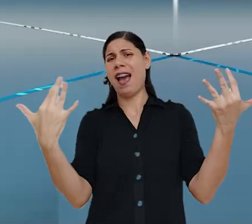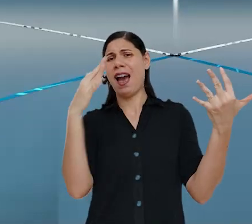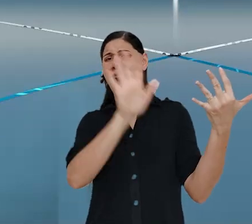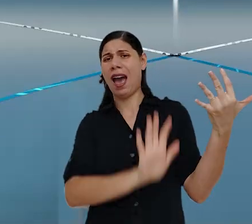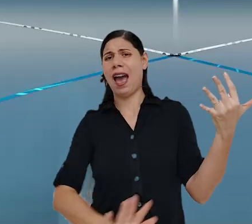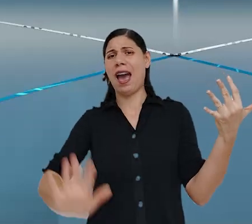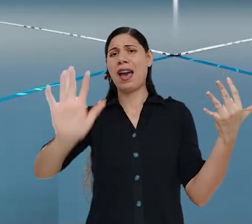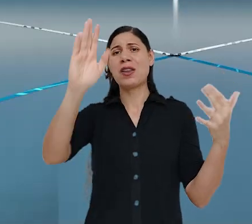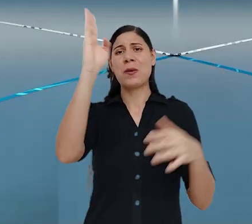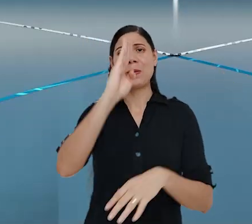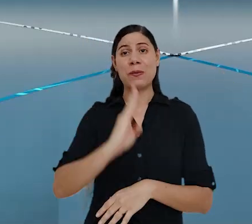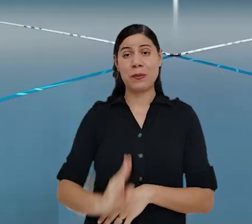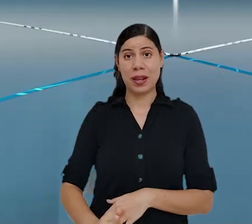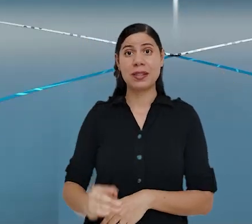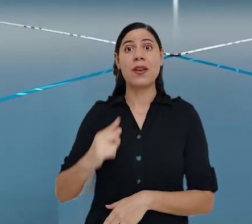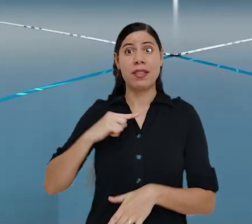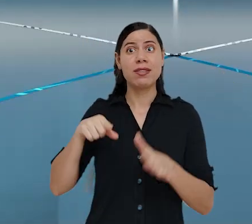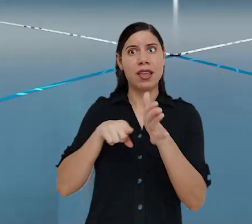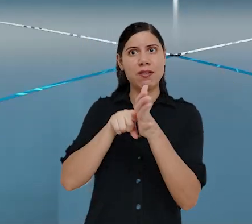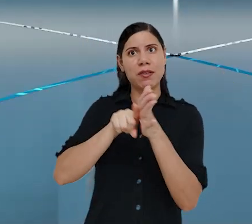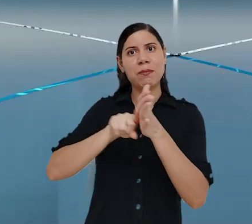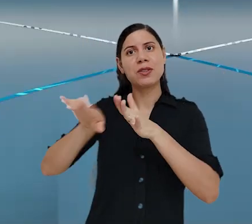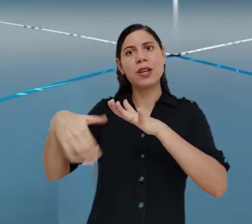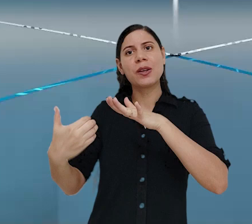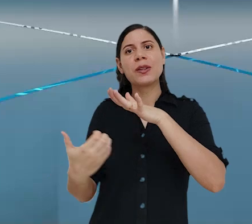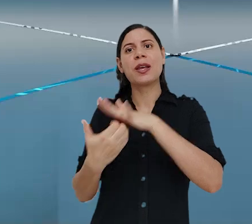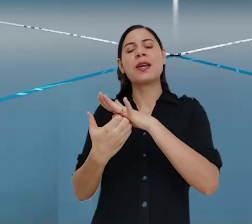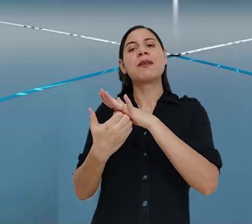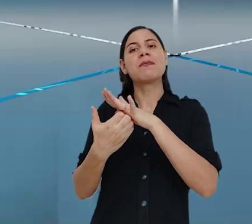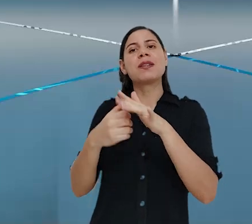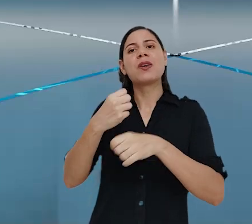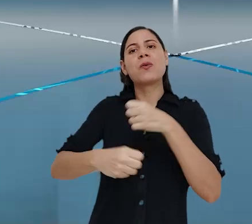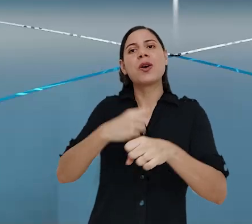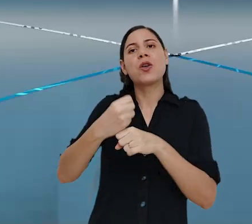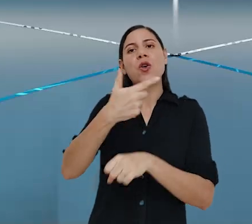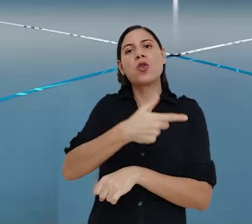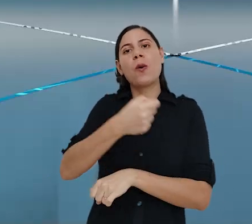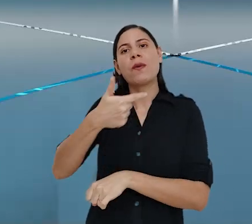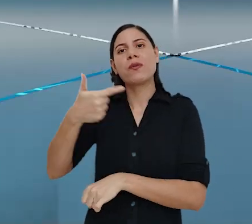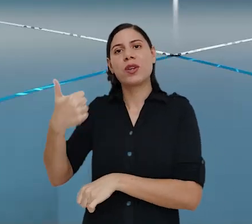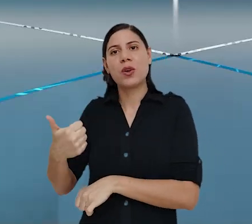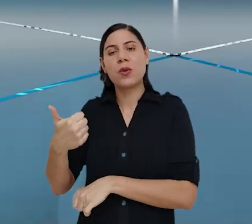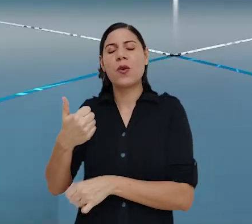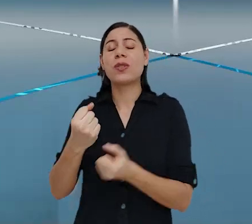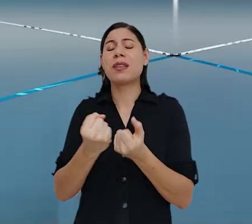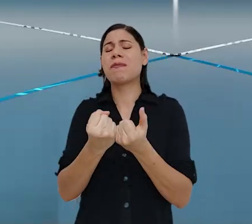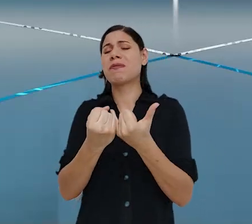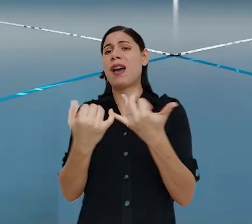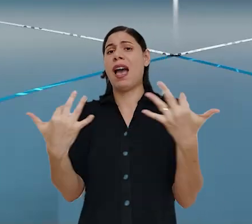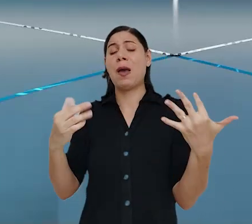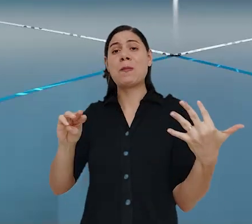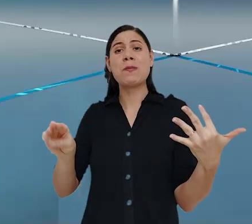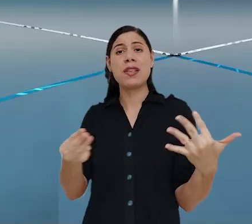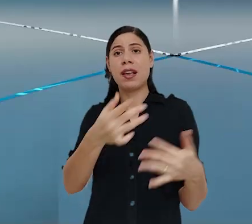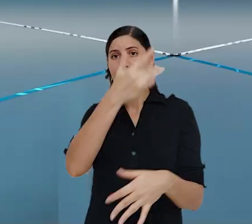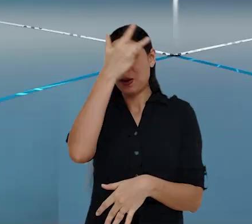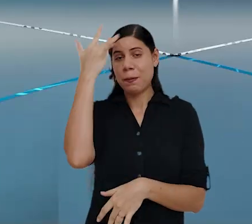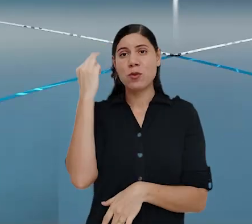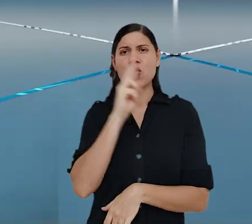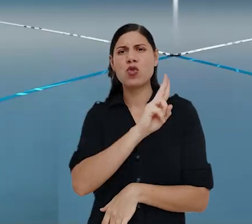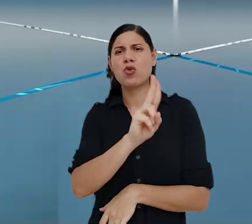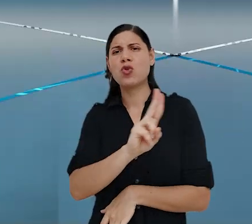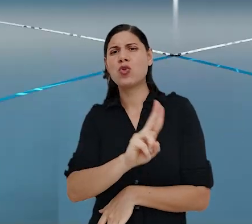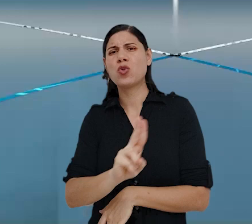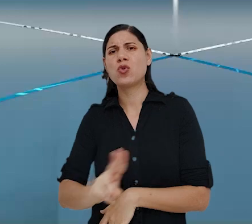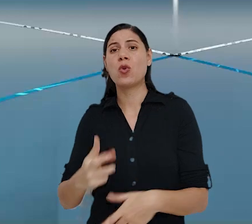Brasil. De acordo com um levantamento feito pela empresa ProScore, em 2021, existem milhares de pessoas homônimas, ou seja,